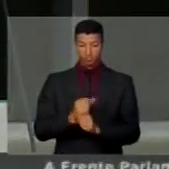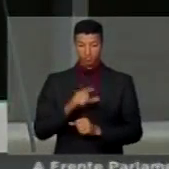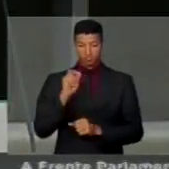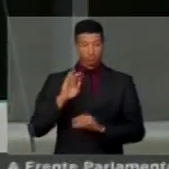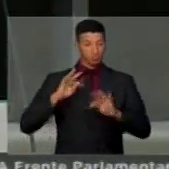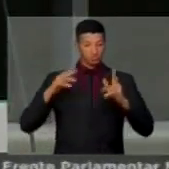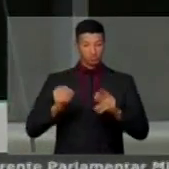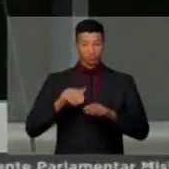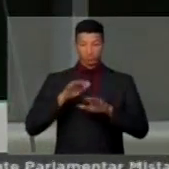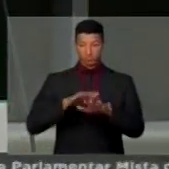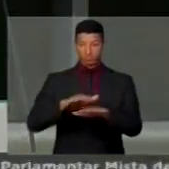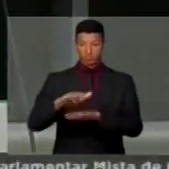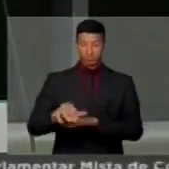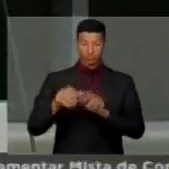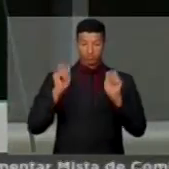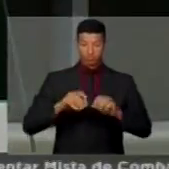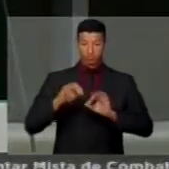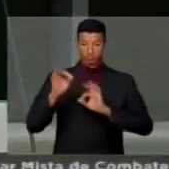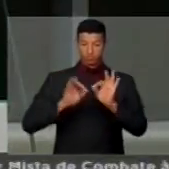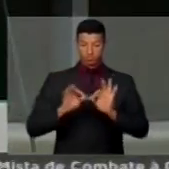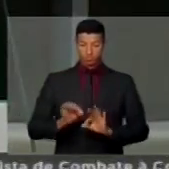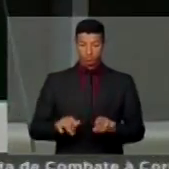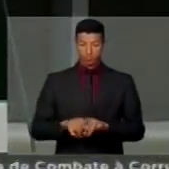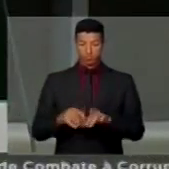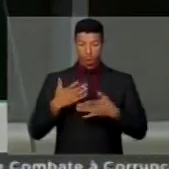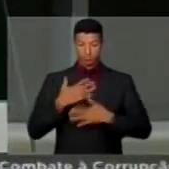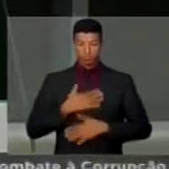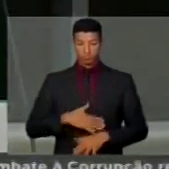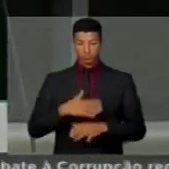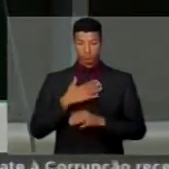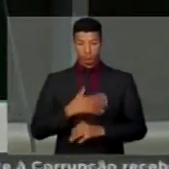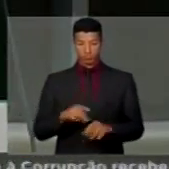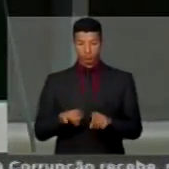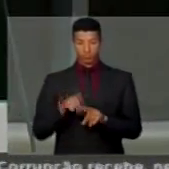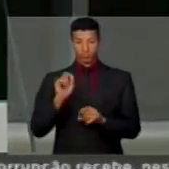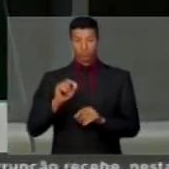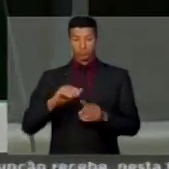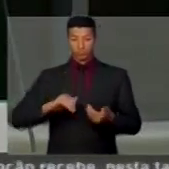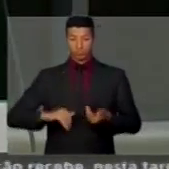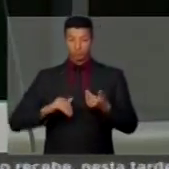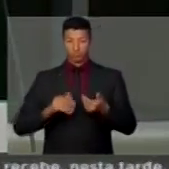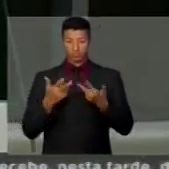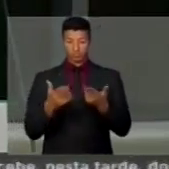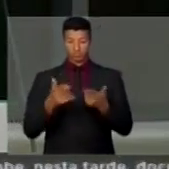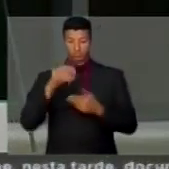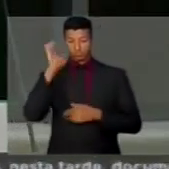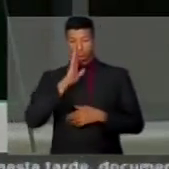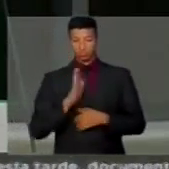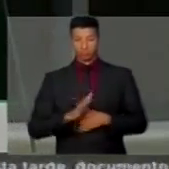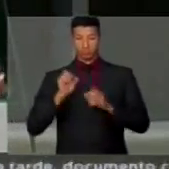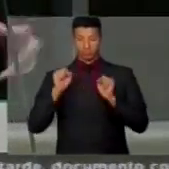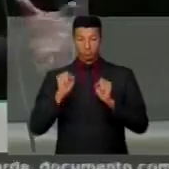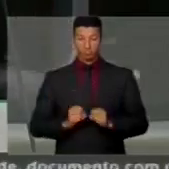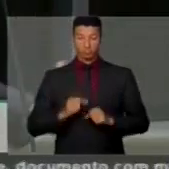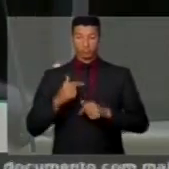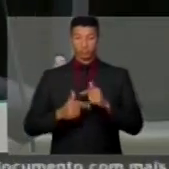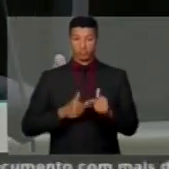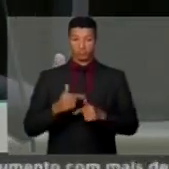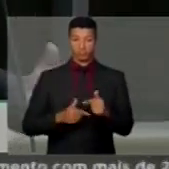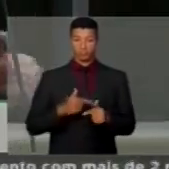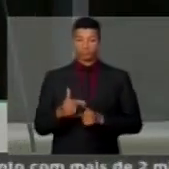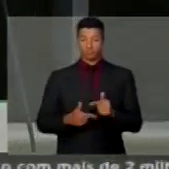que todas as manifestações sejam ordeiras e pacíficas e que este Congresso, Congresso Nacional, possa